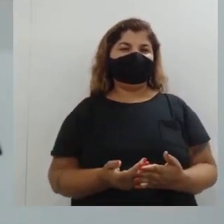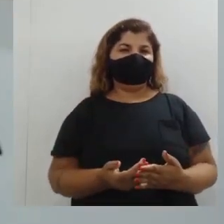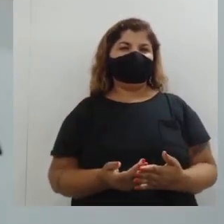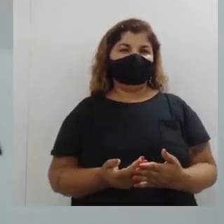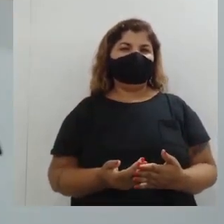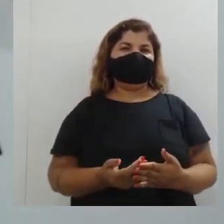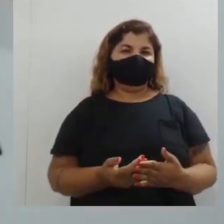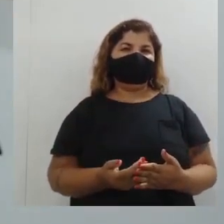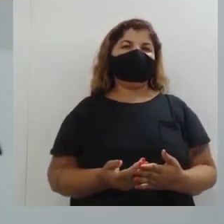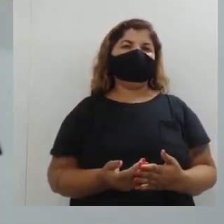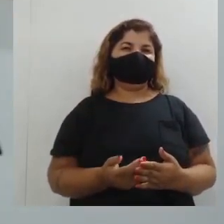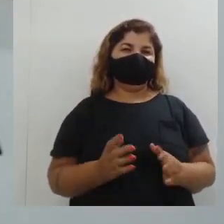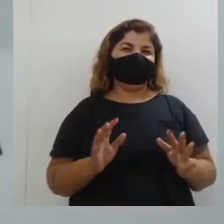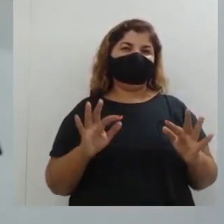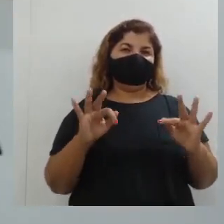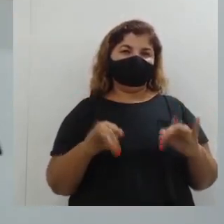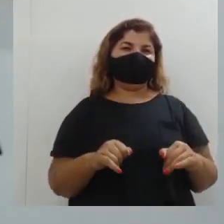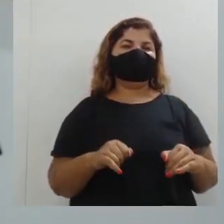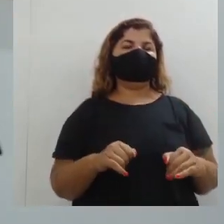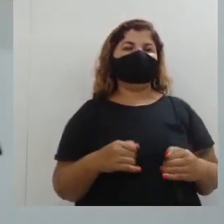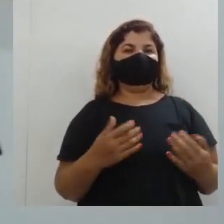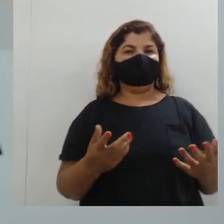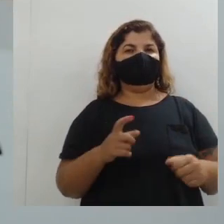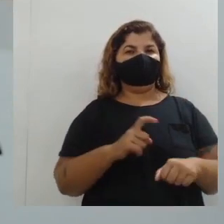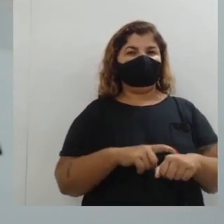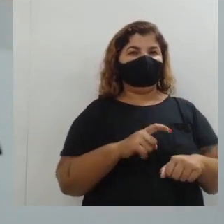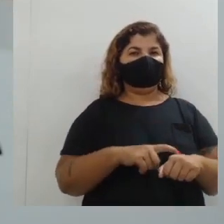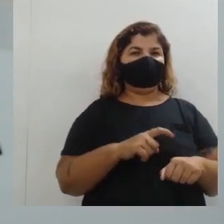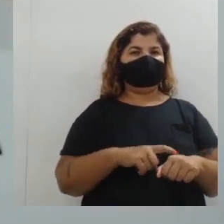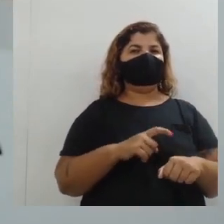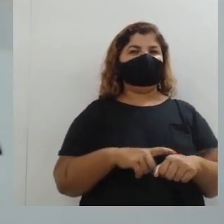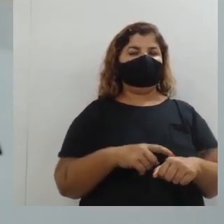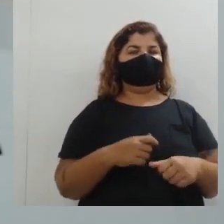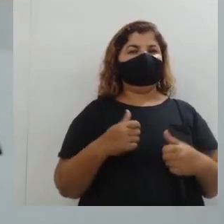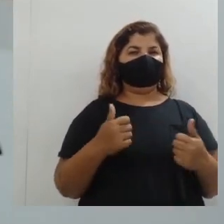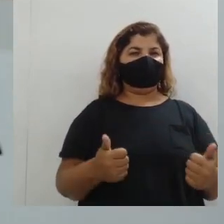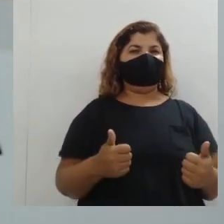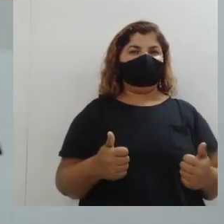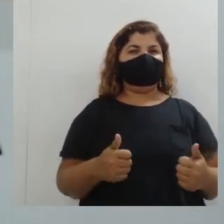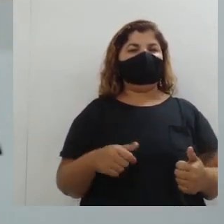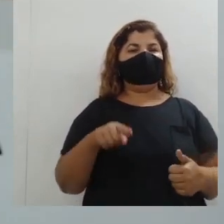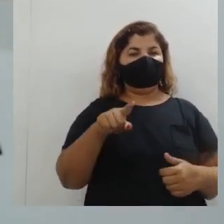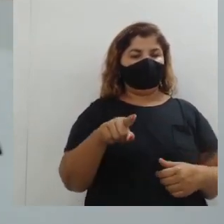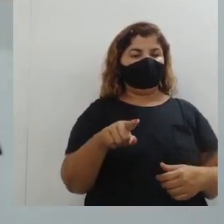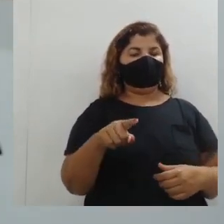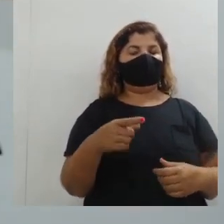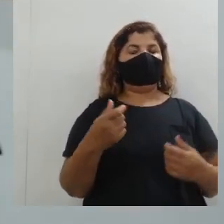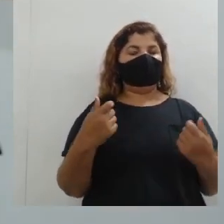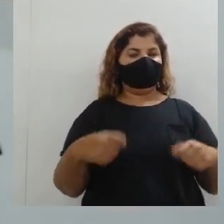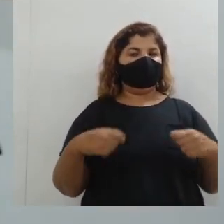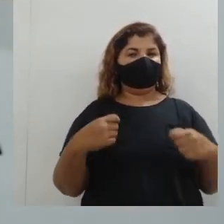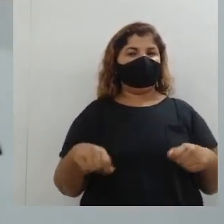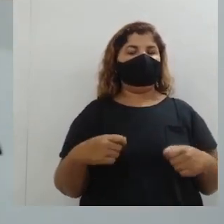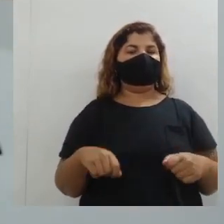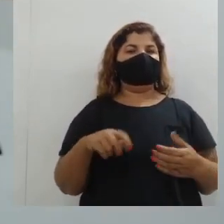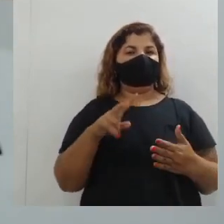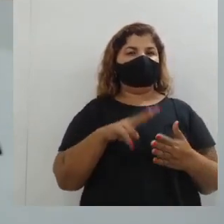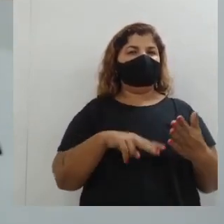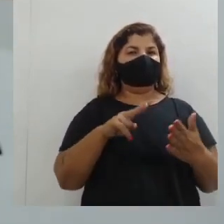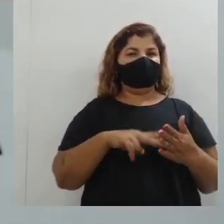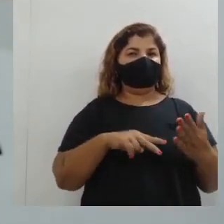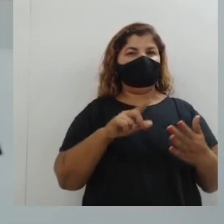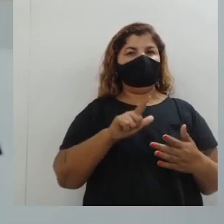está encerrando, acabou já o nosso tempo, estamos estourados. Mas assim, vale muito a pena ler um pouquinho sobre